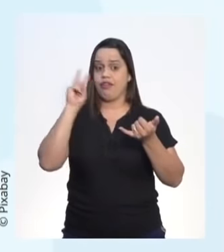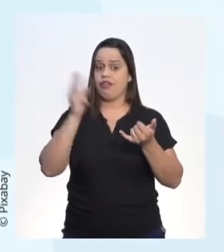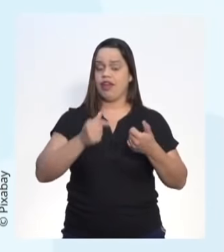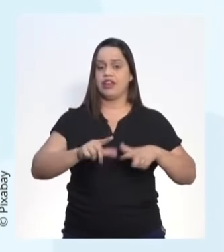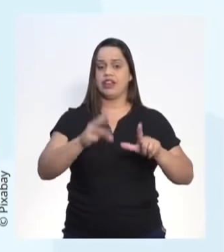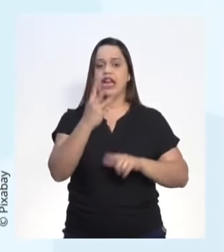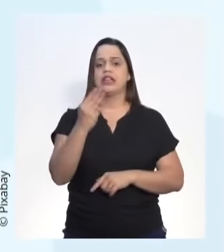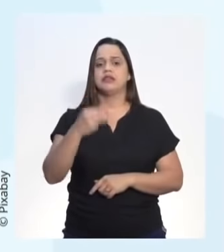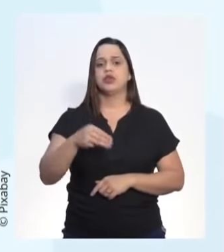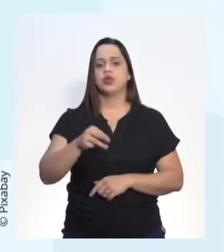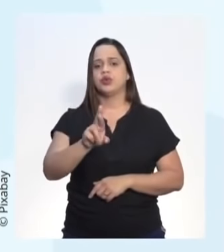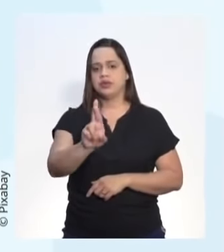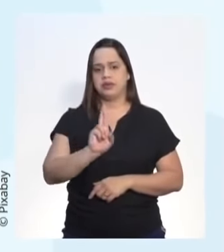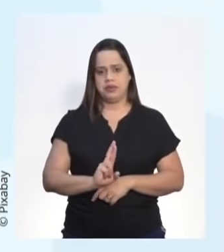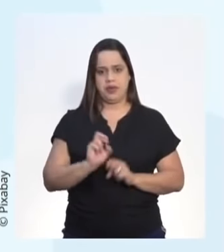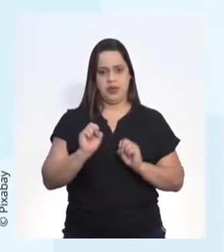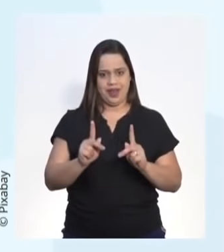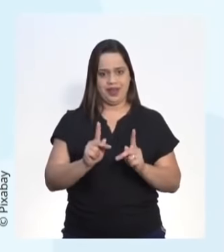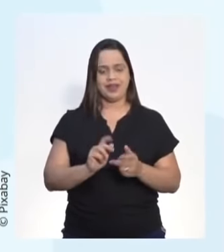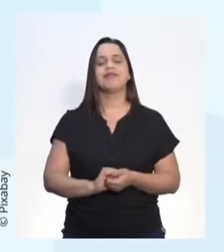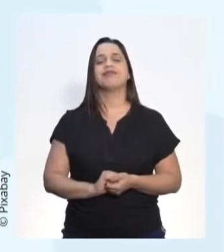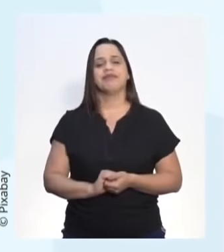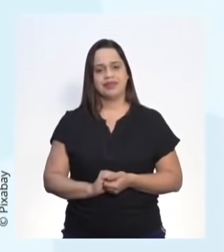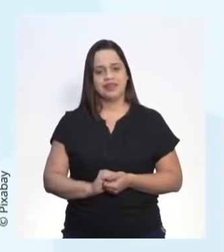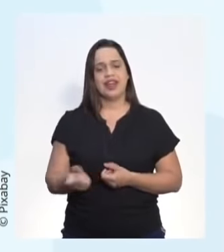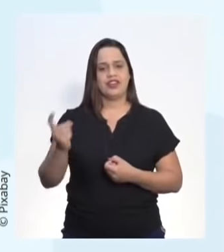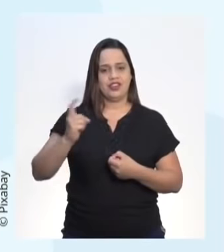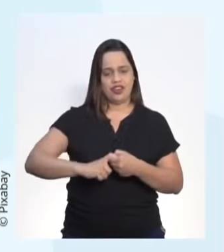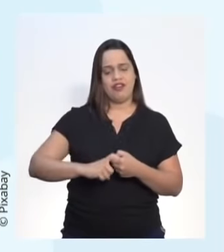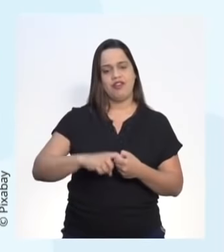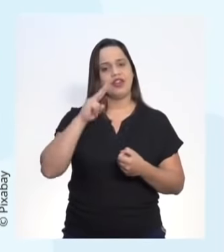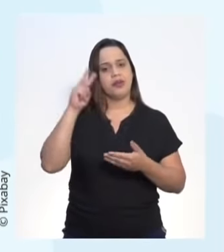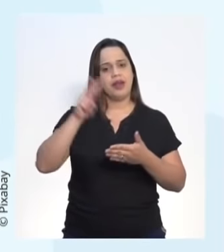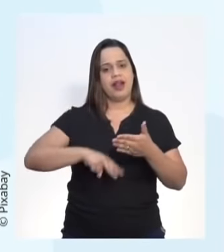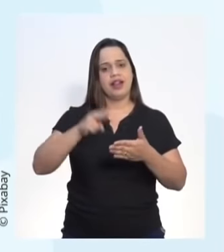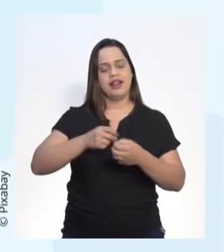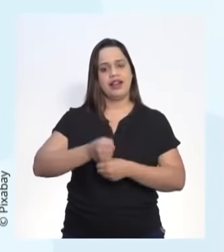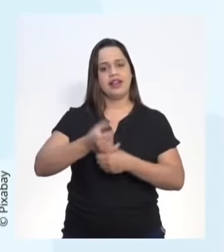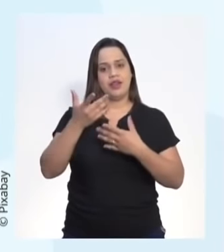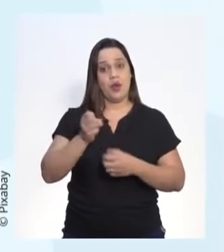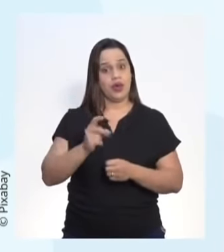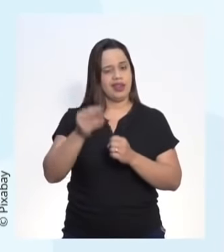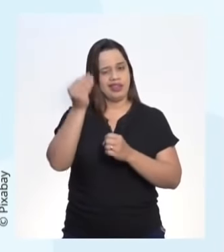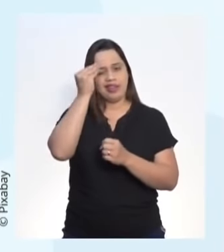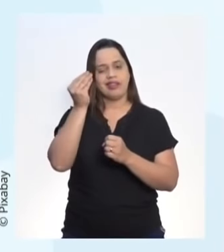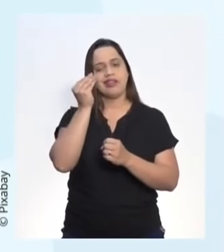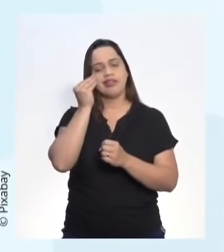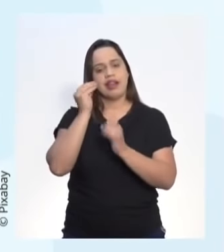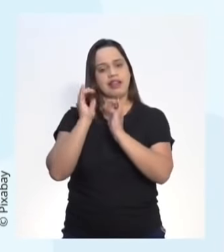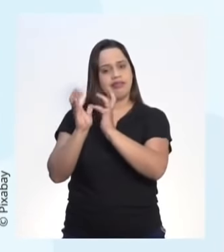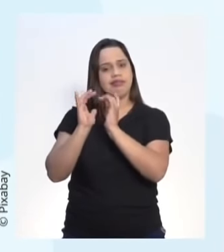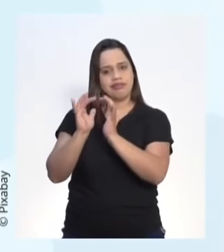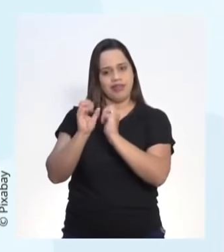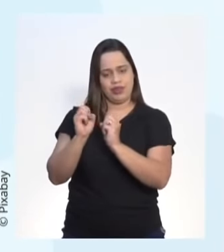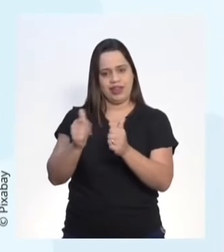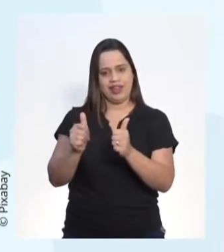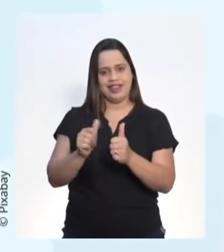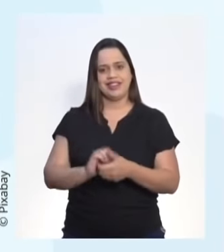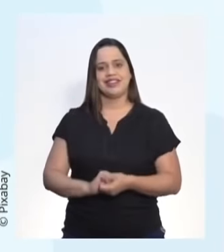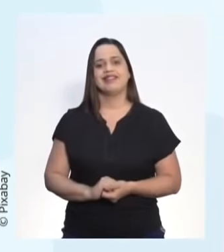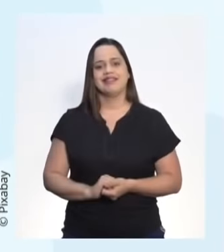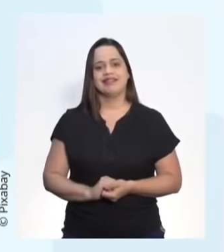3 minutinhos para ele, Jonas. Ok. 3 minutinhos, a gente já retorna. A raça também, tá bom? Nada de calculadora por enquanto.